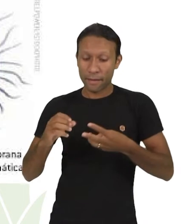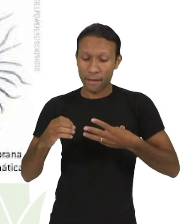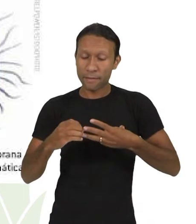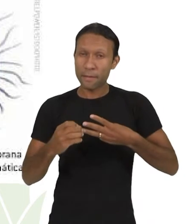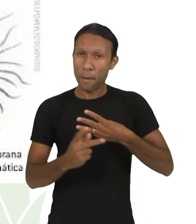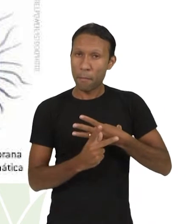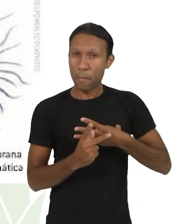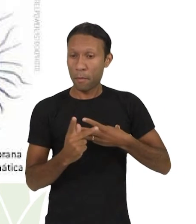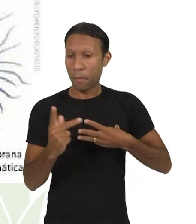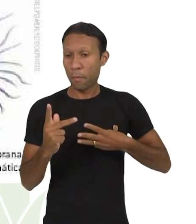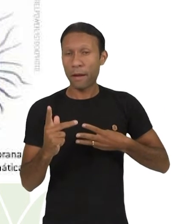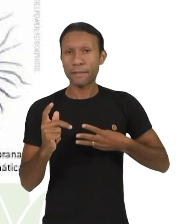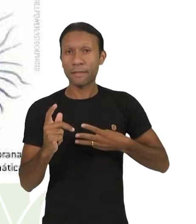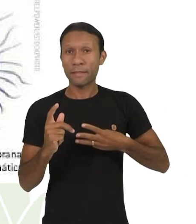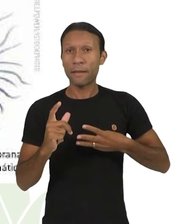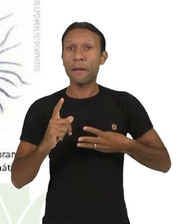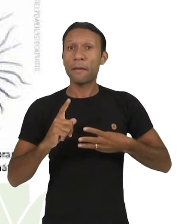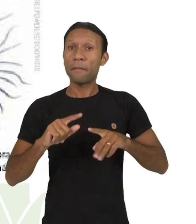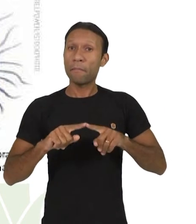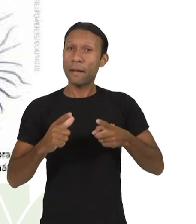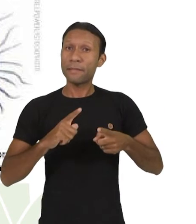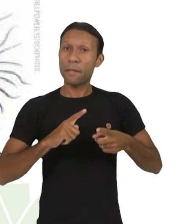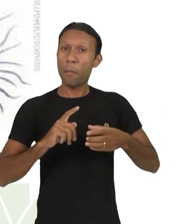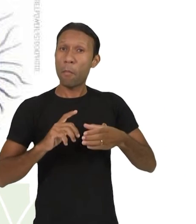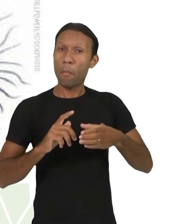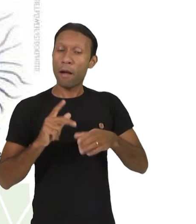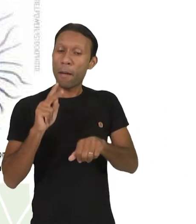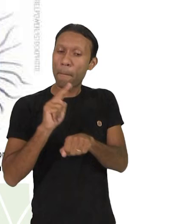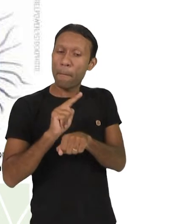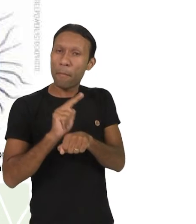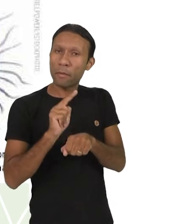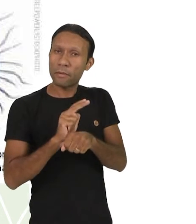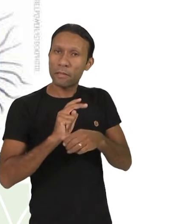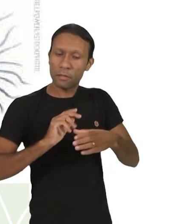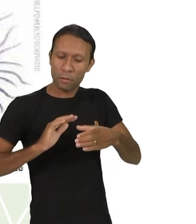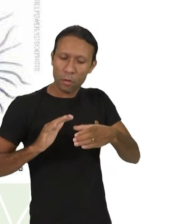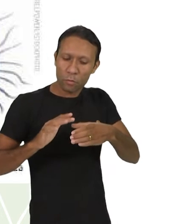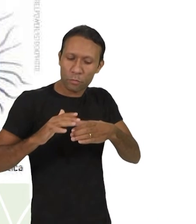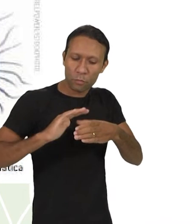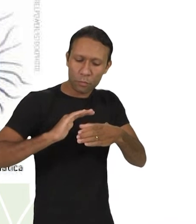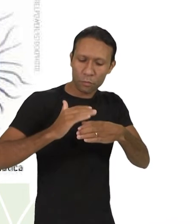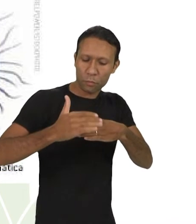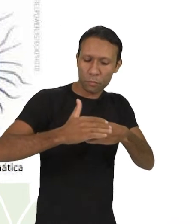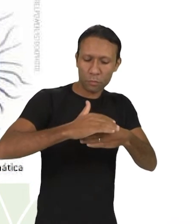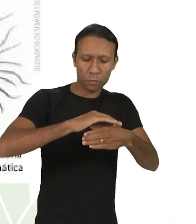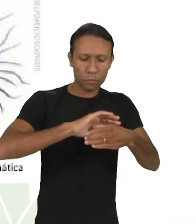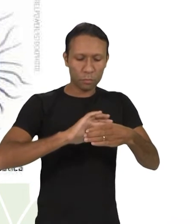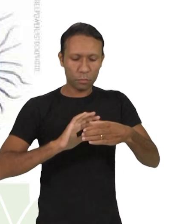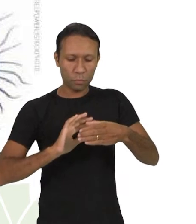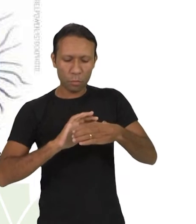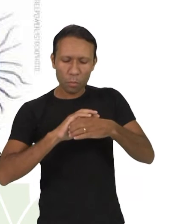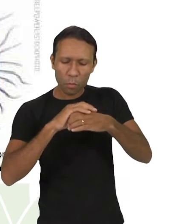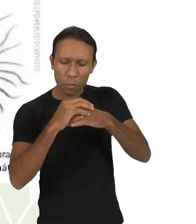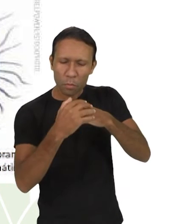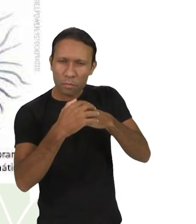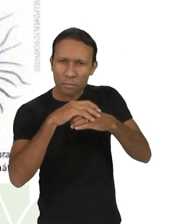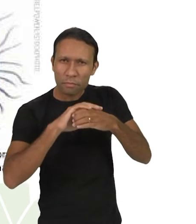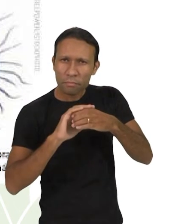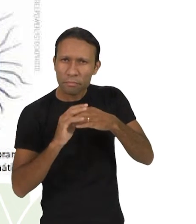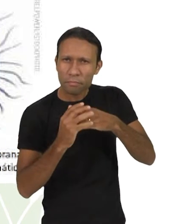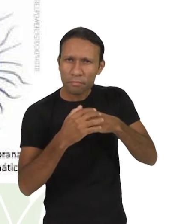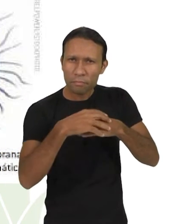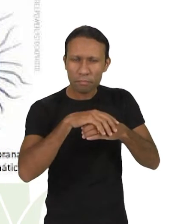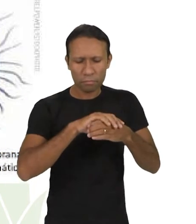células procariontes, por exemplo, com cápsulas envolvendo essa célula para ajudar, para proteger